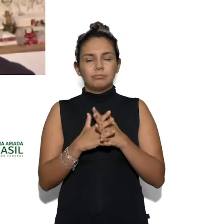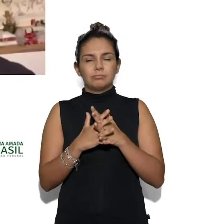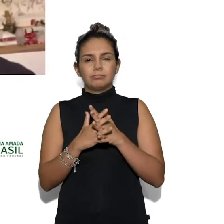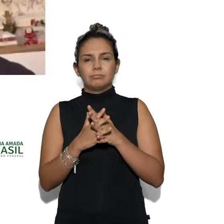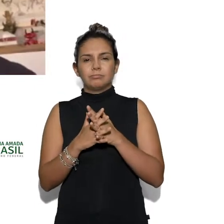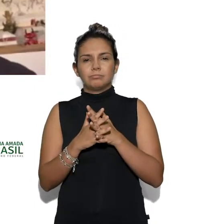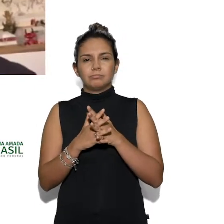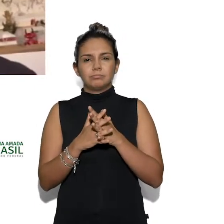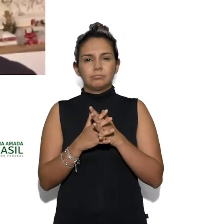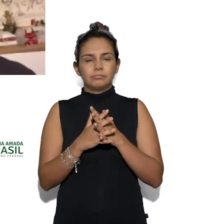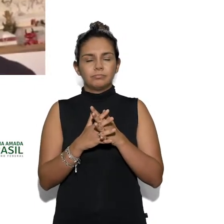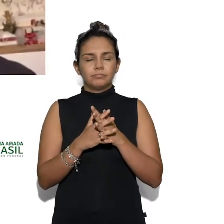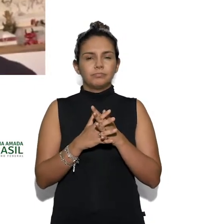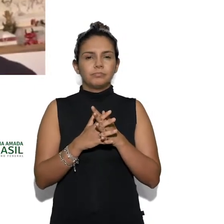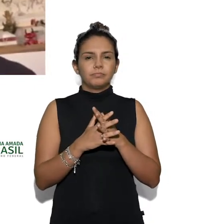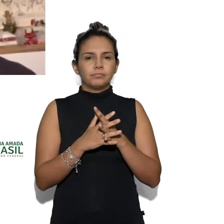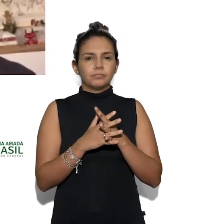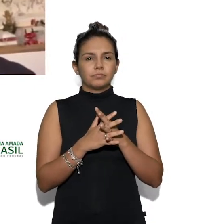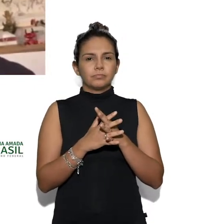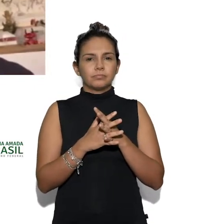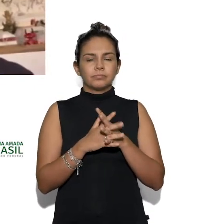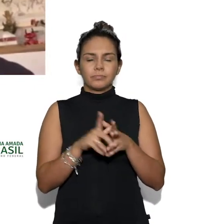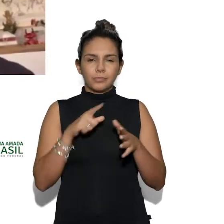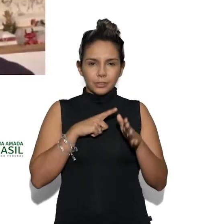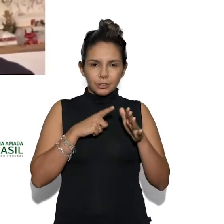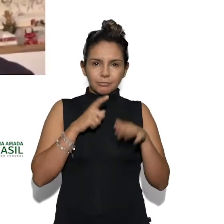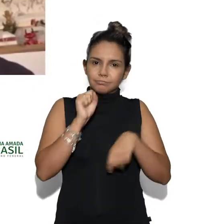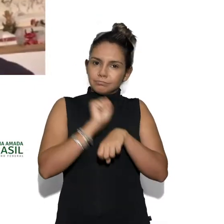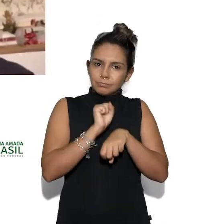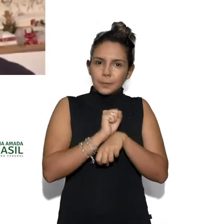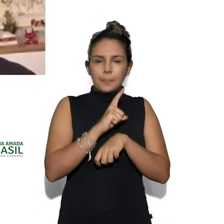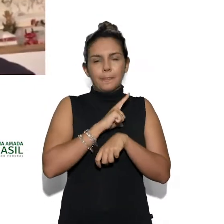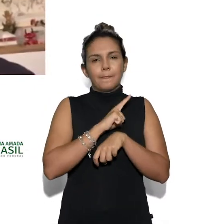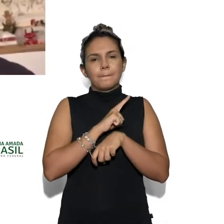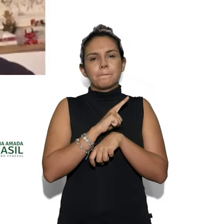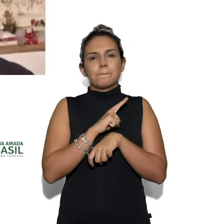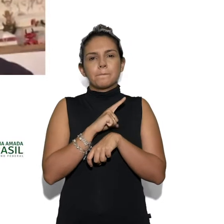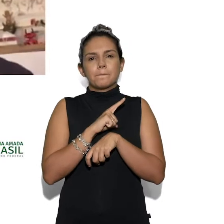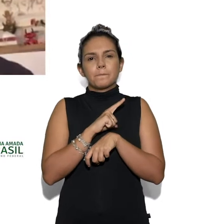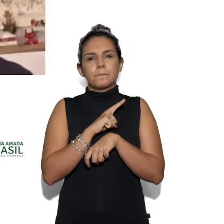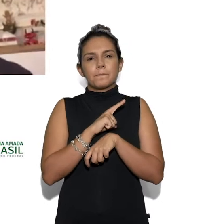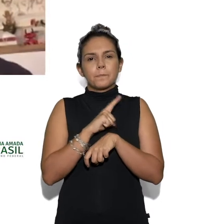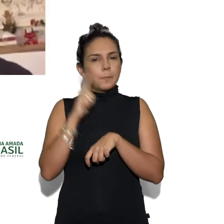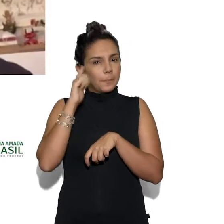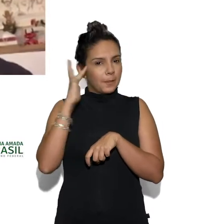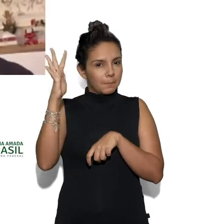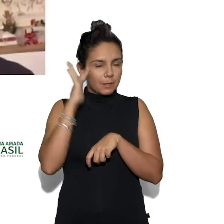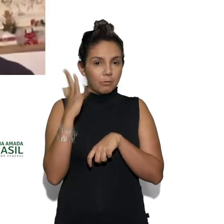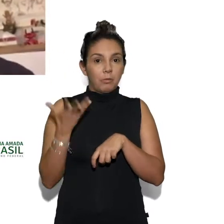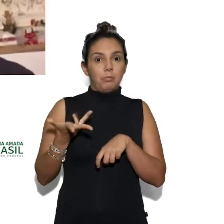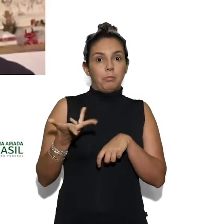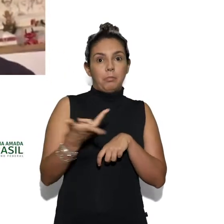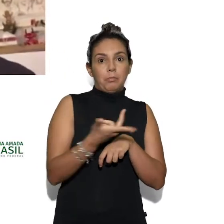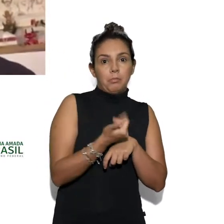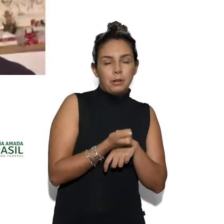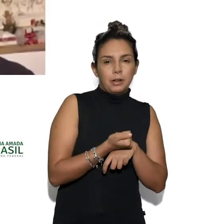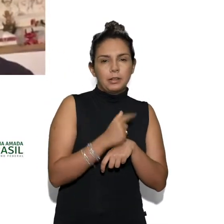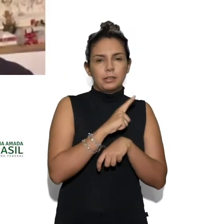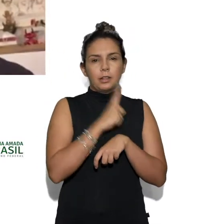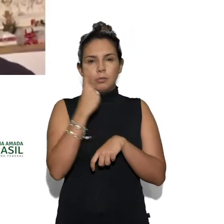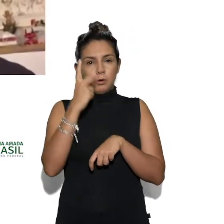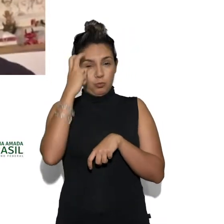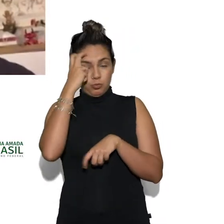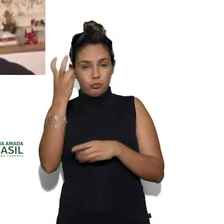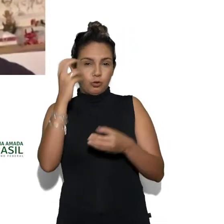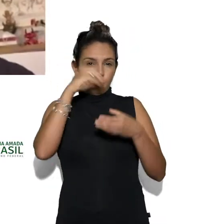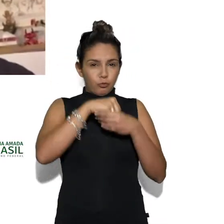e em que se torna. Dá-me uma profunda esperança, porque eu acho que existe uma elite de pensadores brilhantes, existe uma